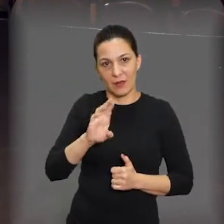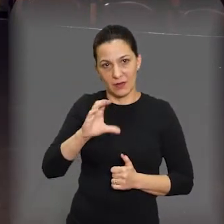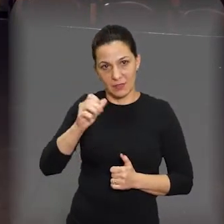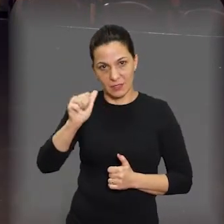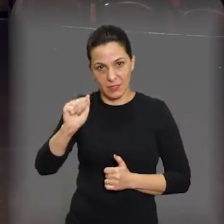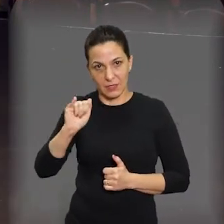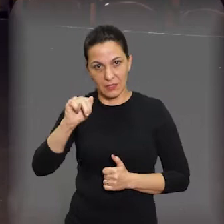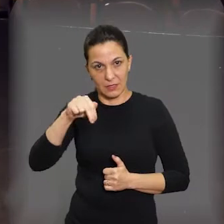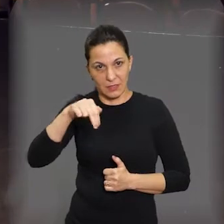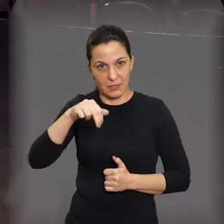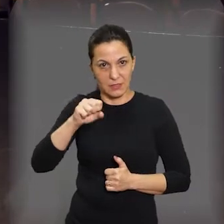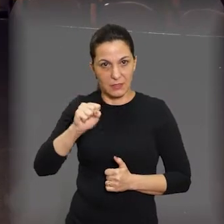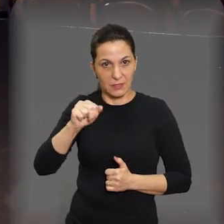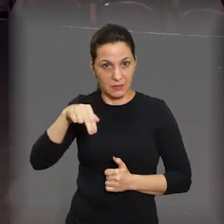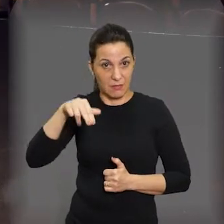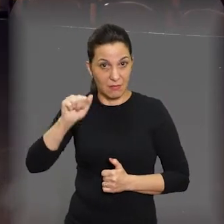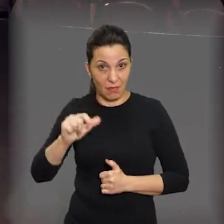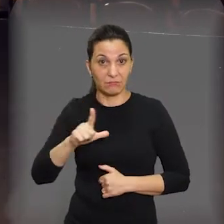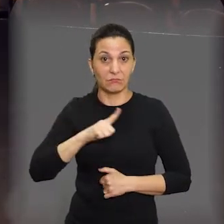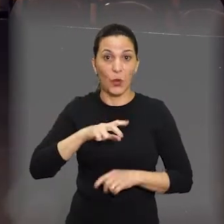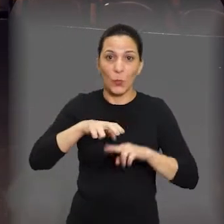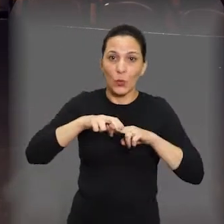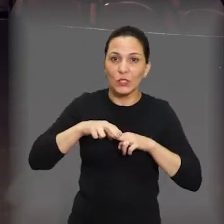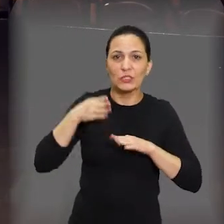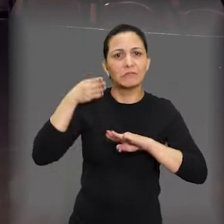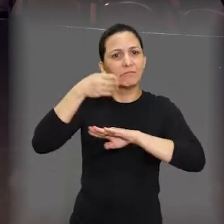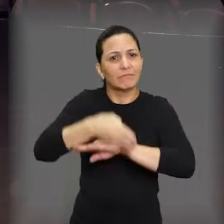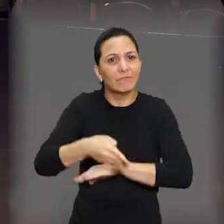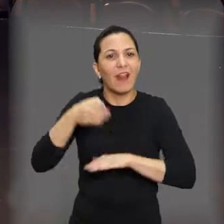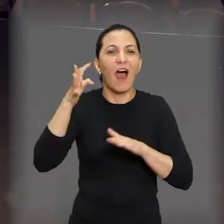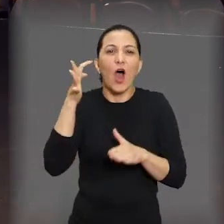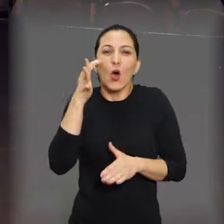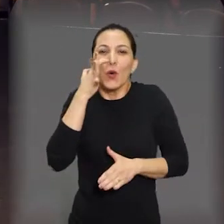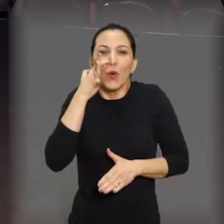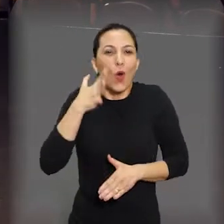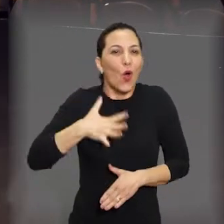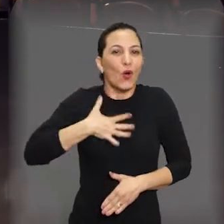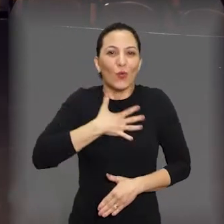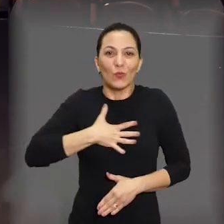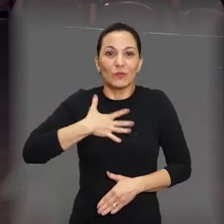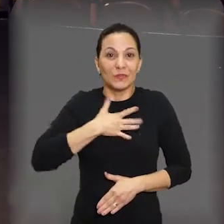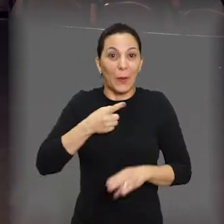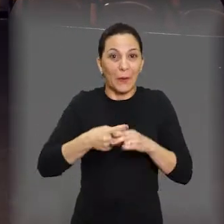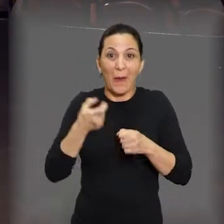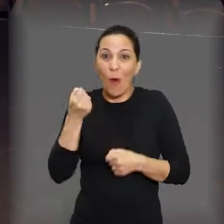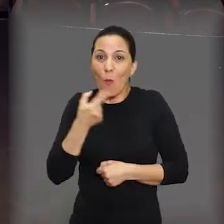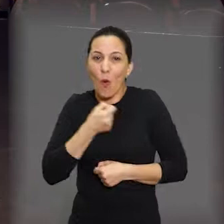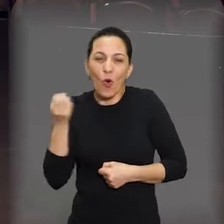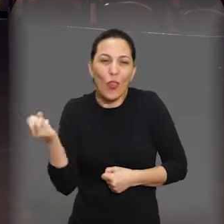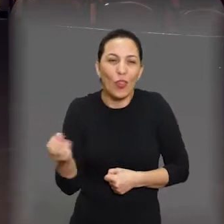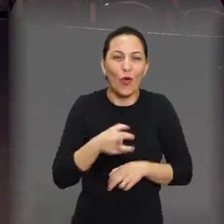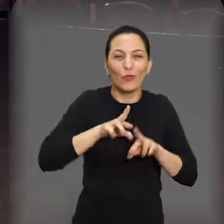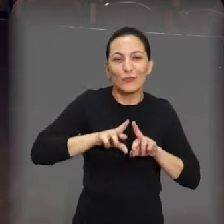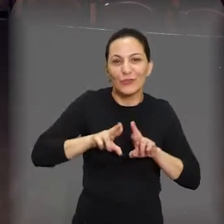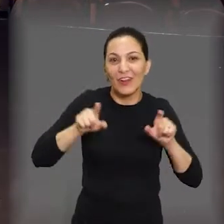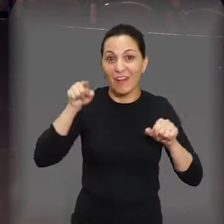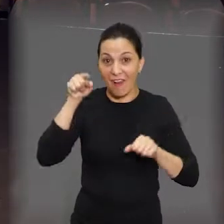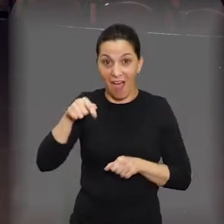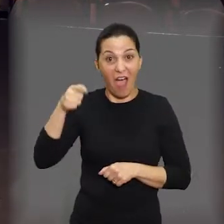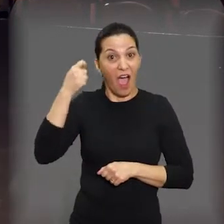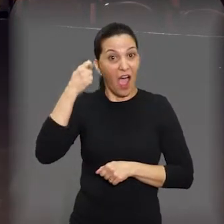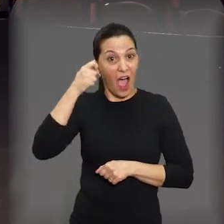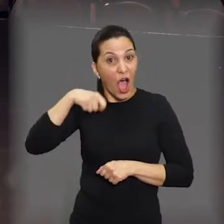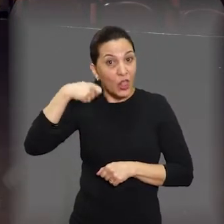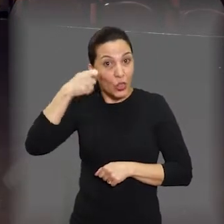na rua onde acontecia o Terça Insana, em São Paulo, o começo do Terça Insana. E também comecei a frequentar,